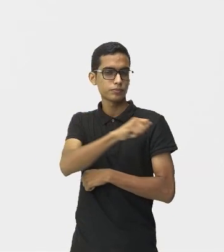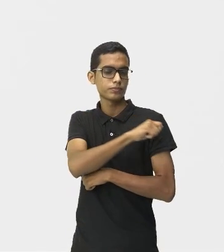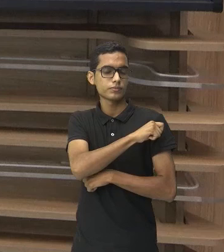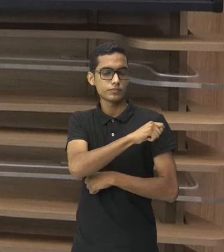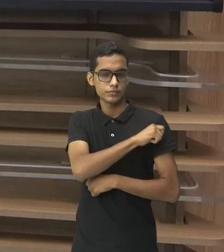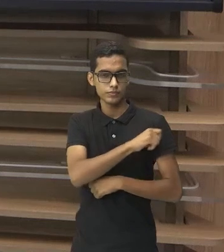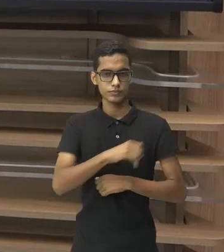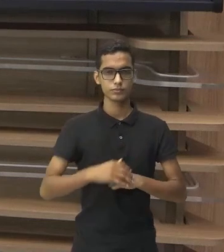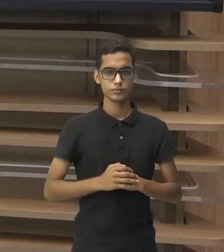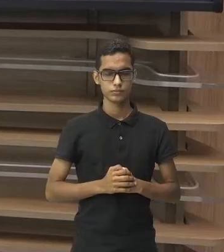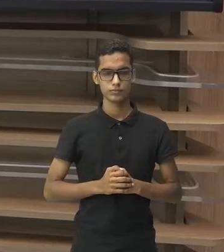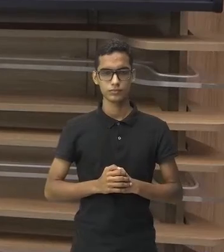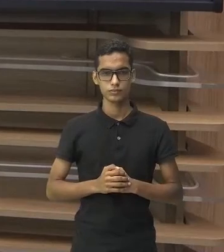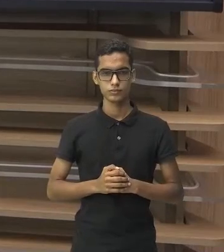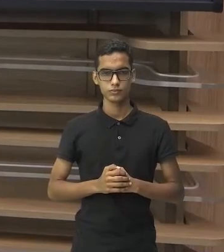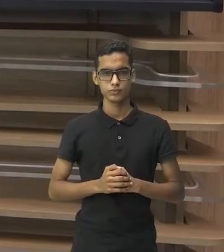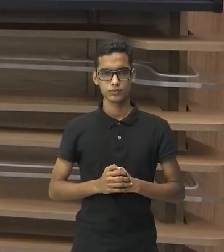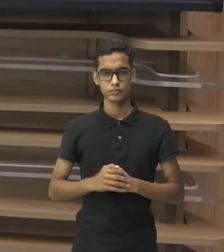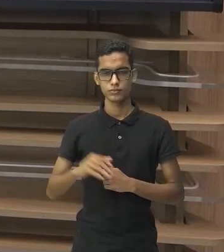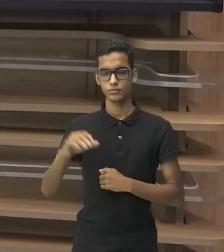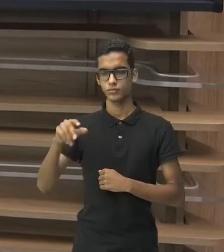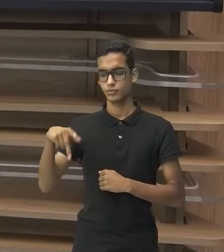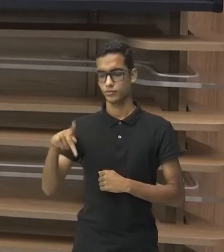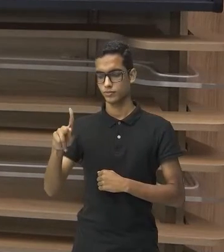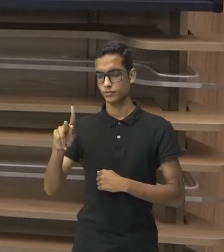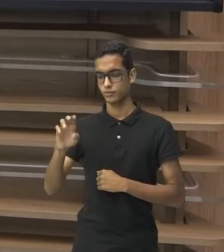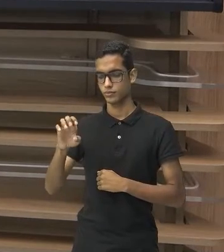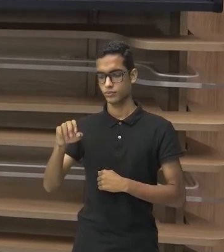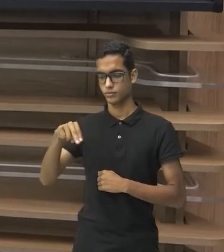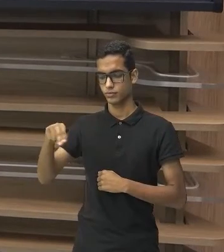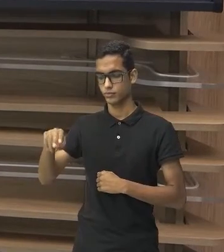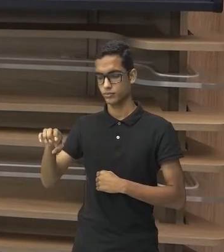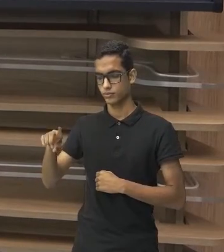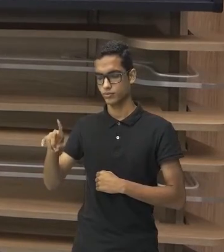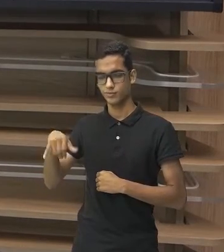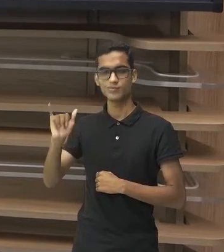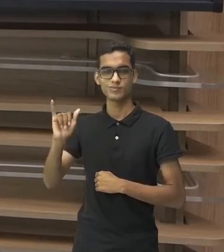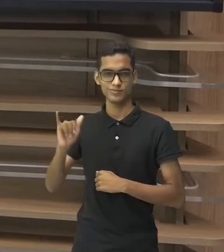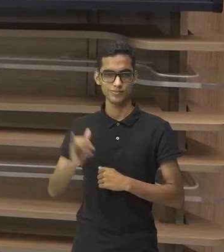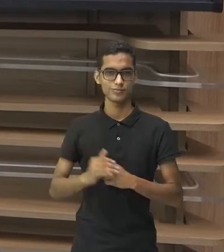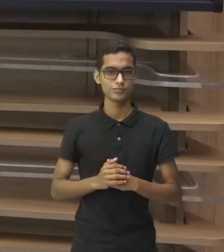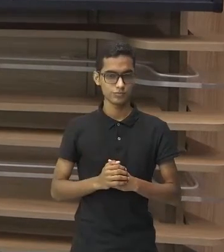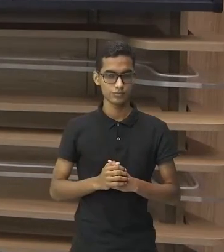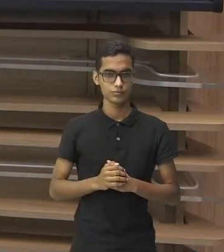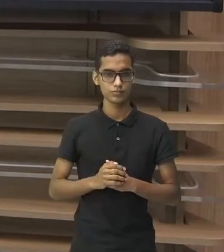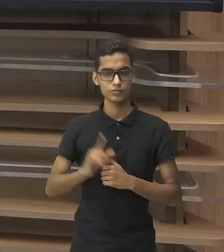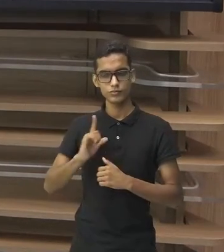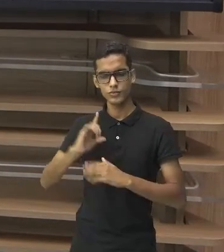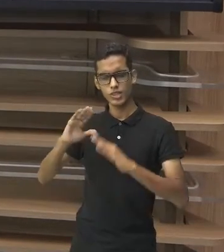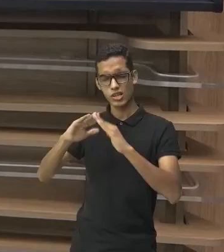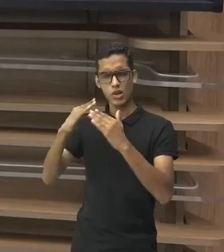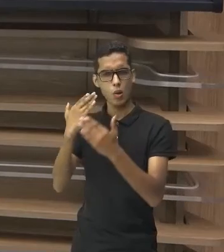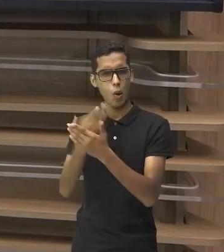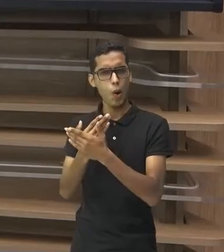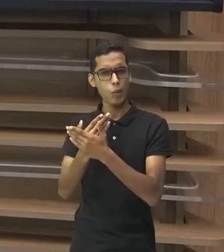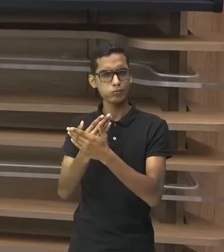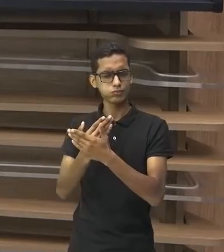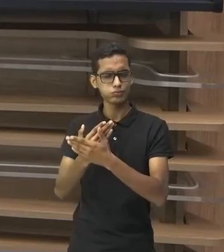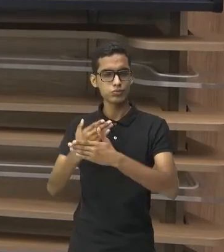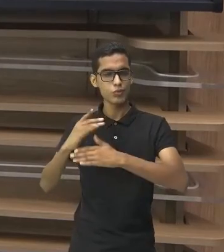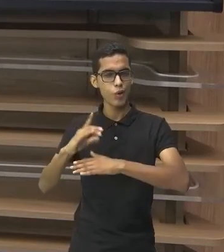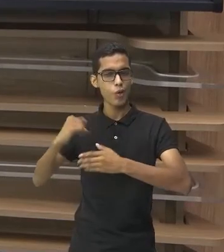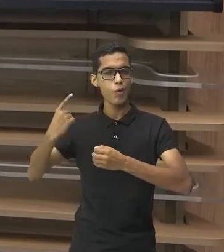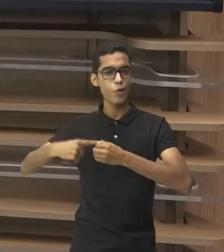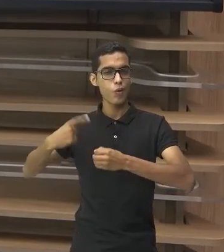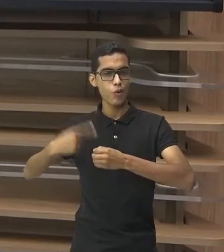que mandou a sua resposta aqui é o Kennedy, da Escola Estadual Coronel Fiuza, lá do Careiro da Várzea,